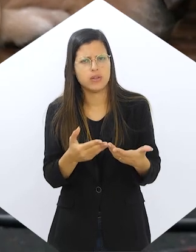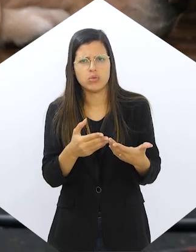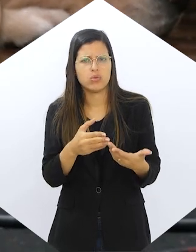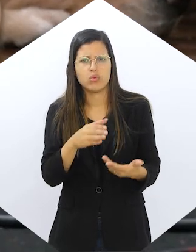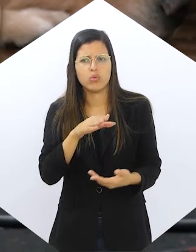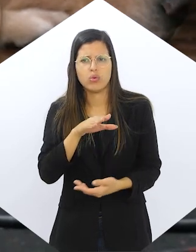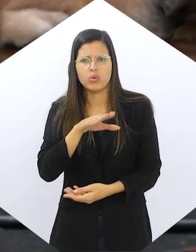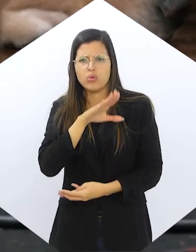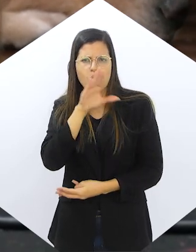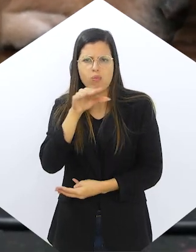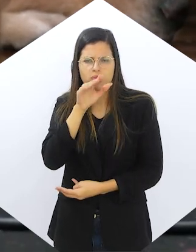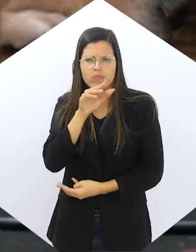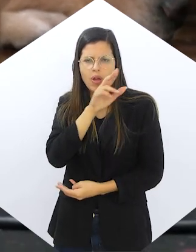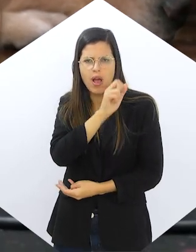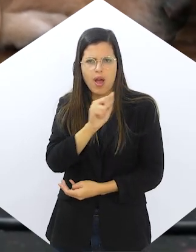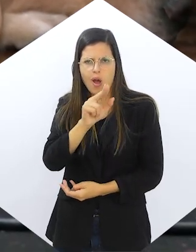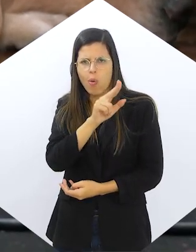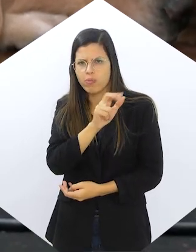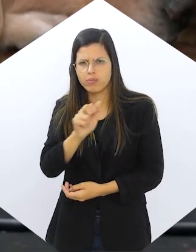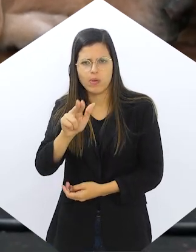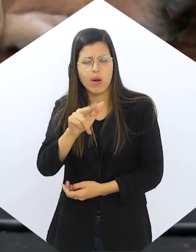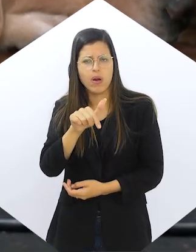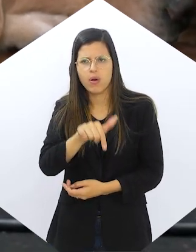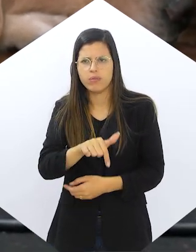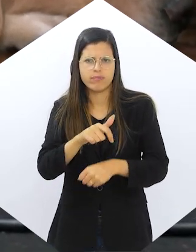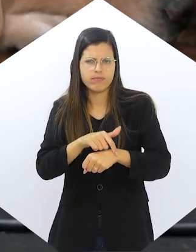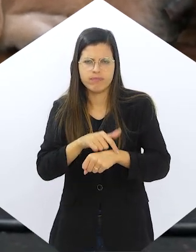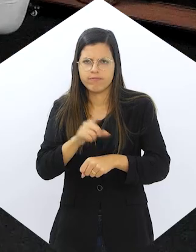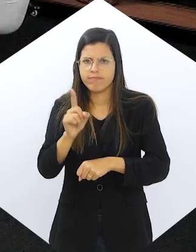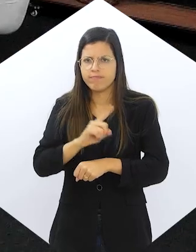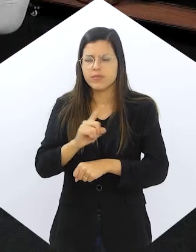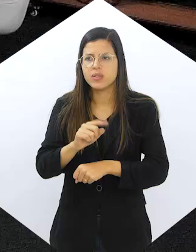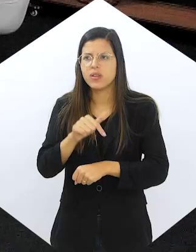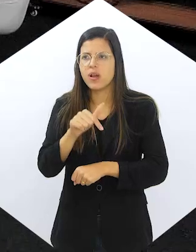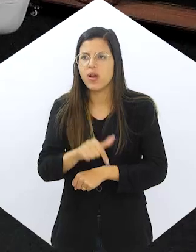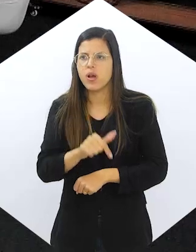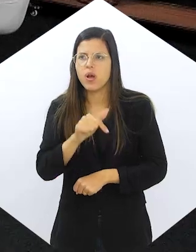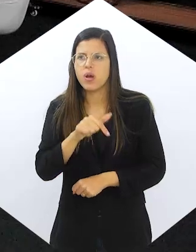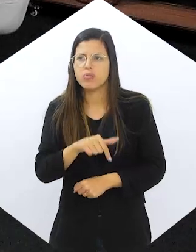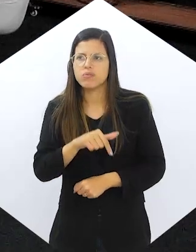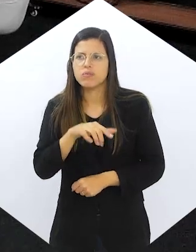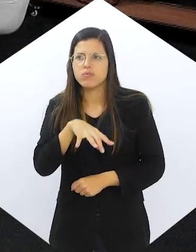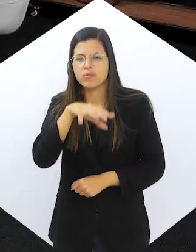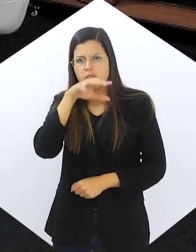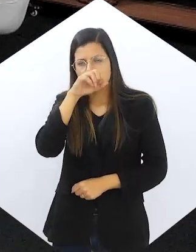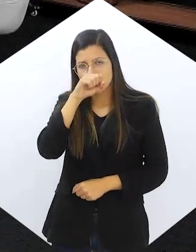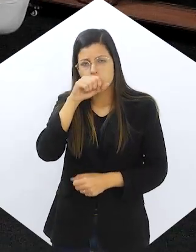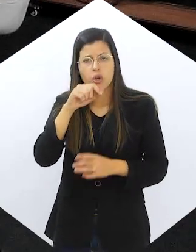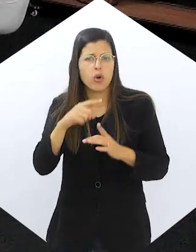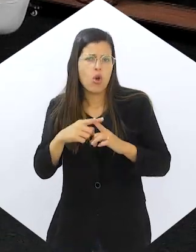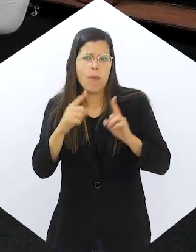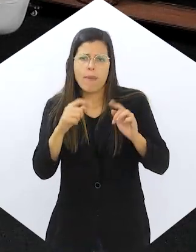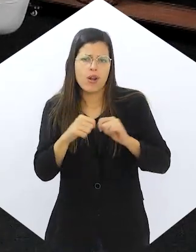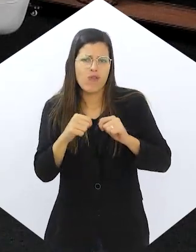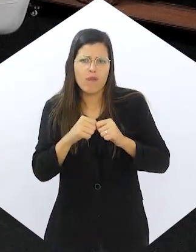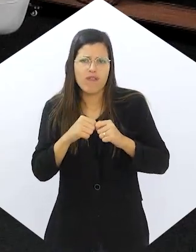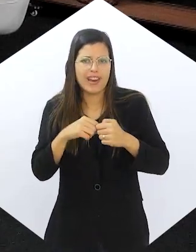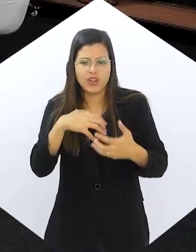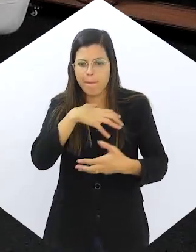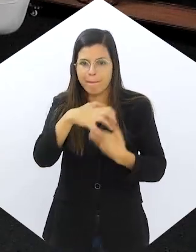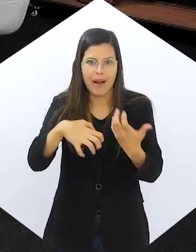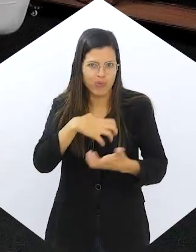não latiu em nenhum momento, né? Ele não pulou em cima de ninguém, né? Ele veio, cheirou, cumprimentou todo mundo, mas sem fazer